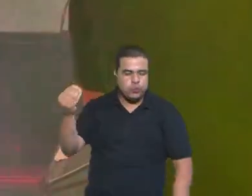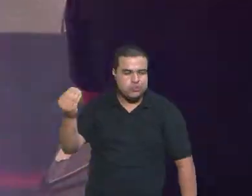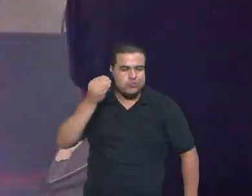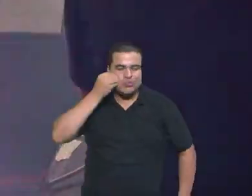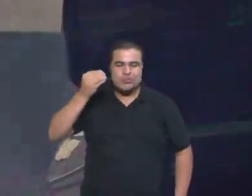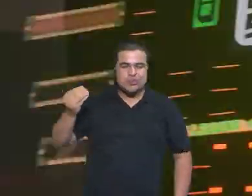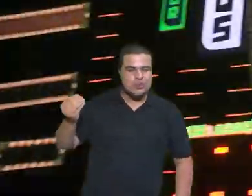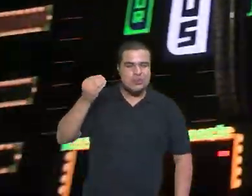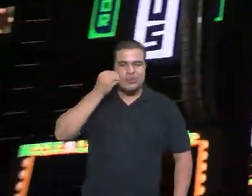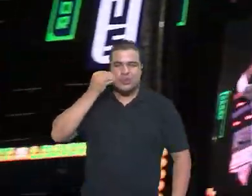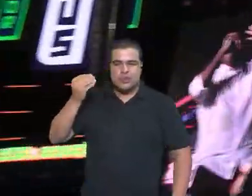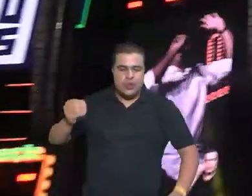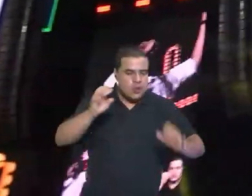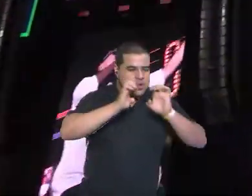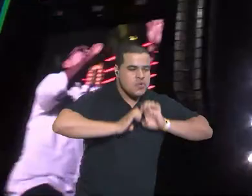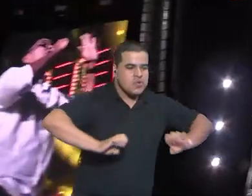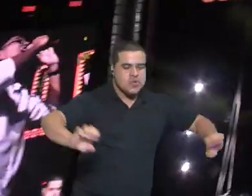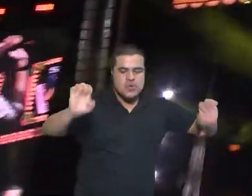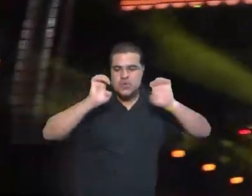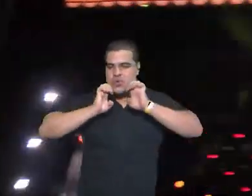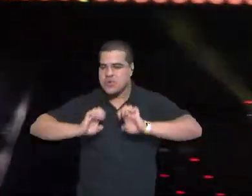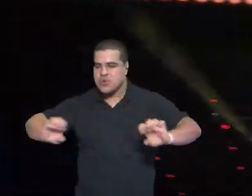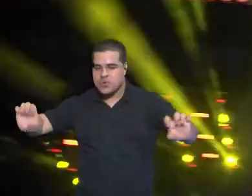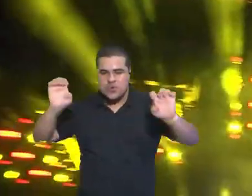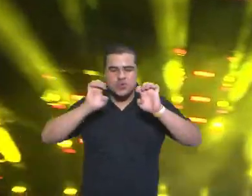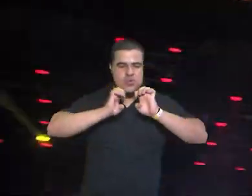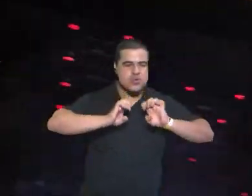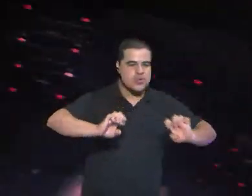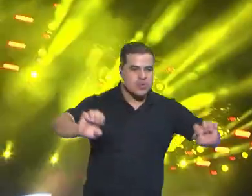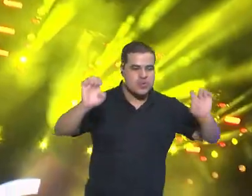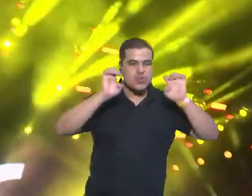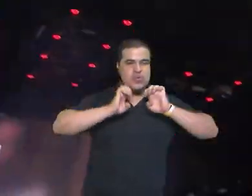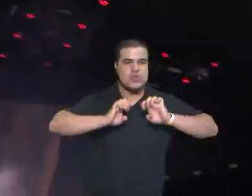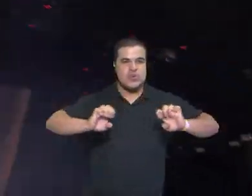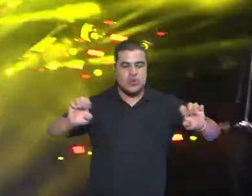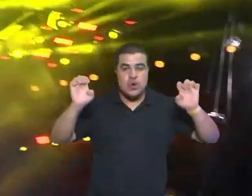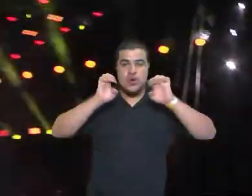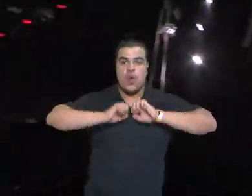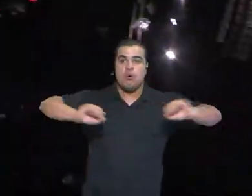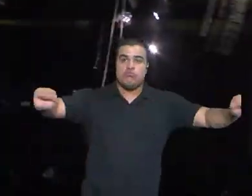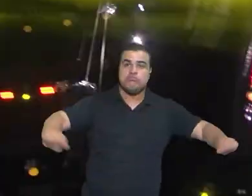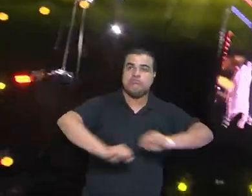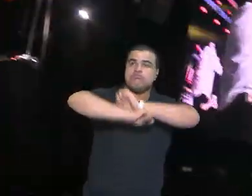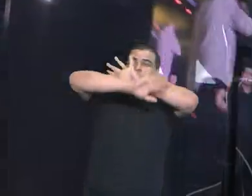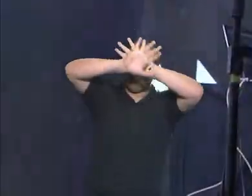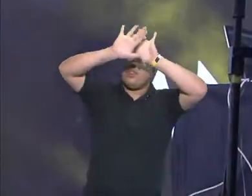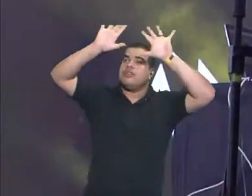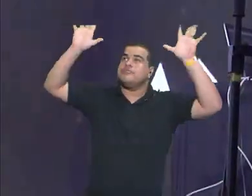olha repete a glória e Unido